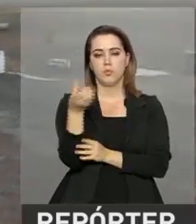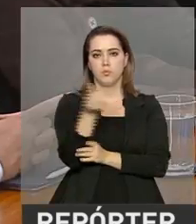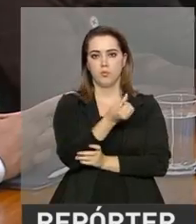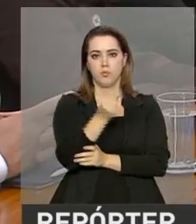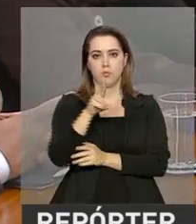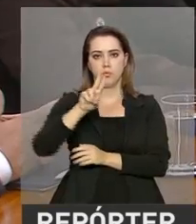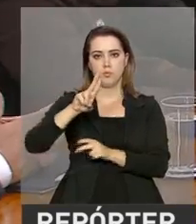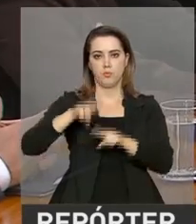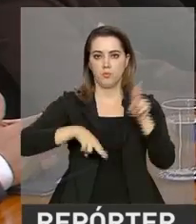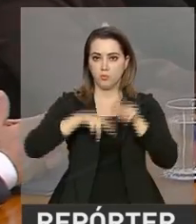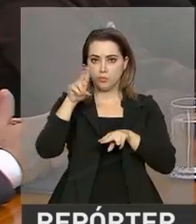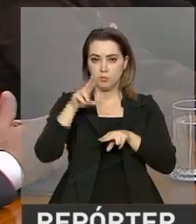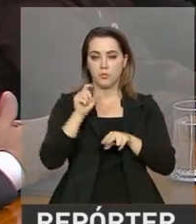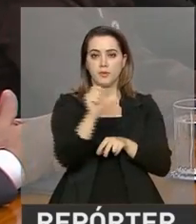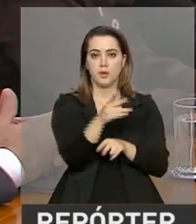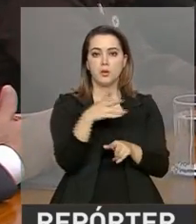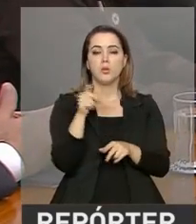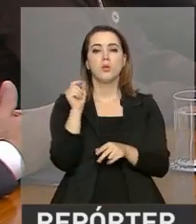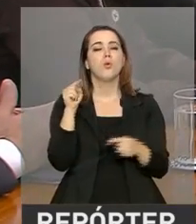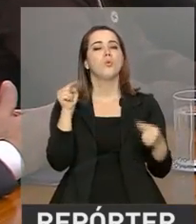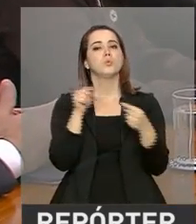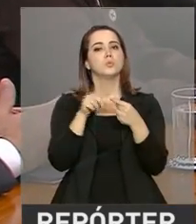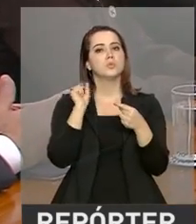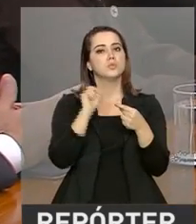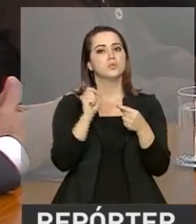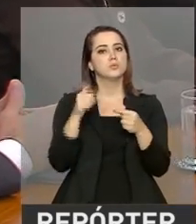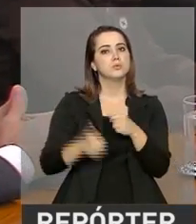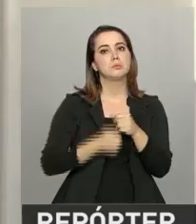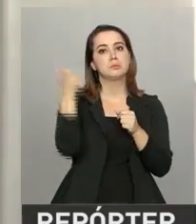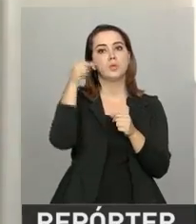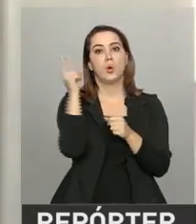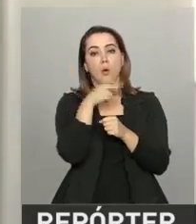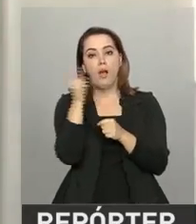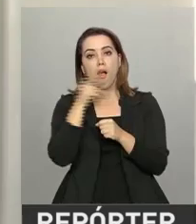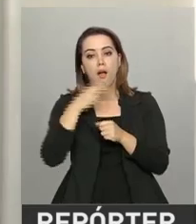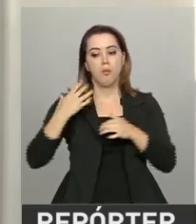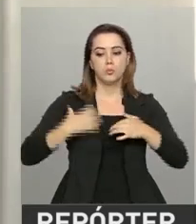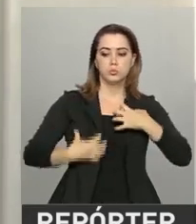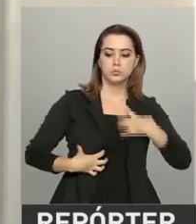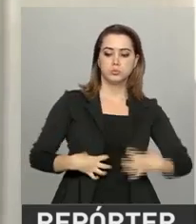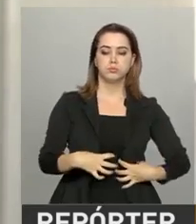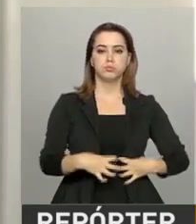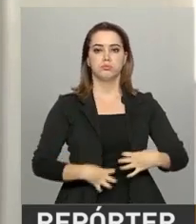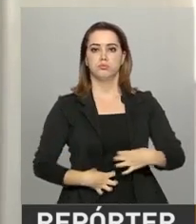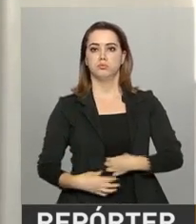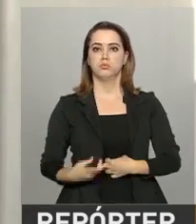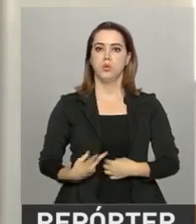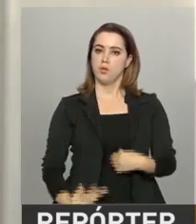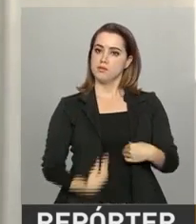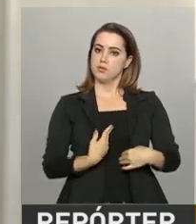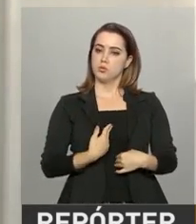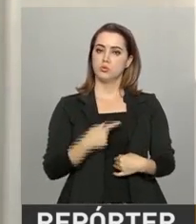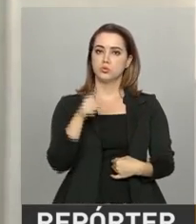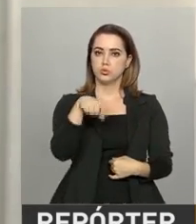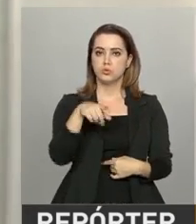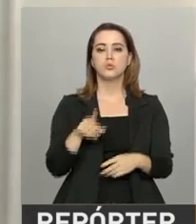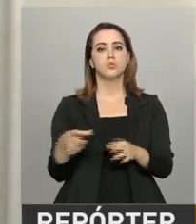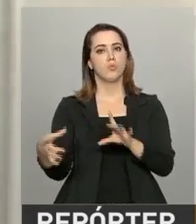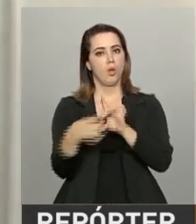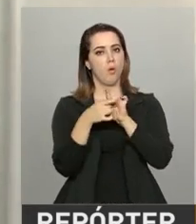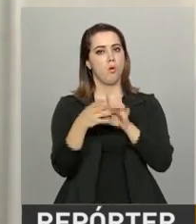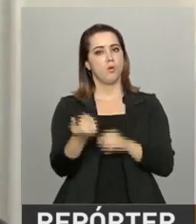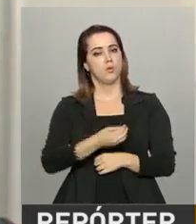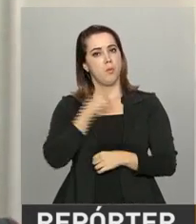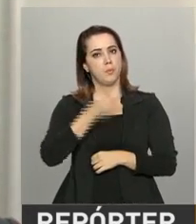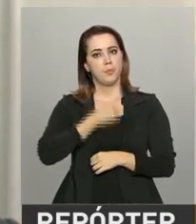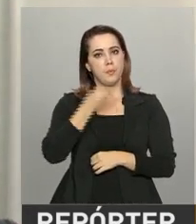junho. O objetivo é garantir mais rapidez na entrega dos órgãos. É uma parceria humanitária, pela vida, de esperança e